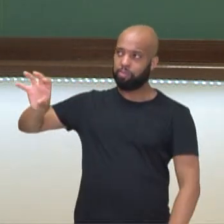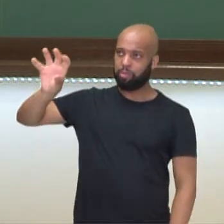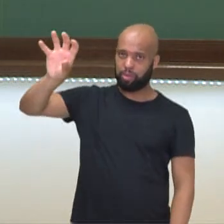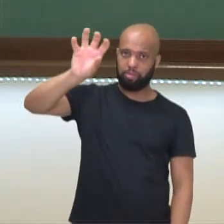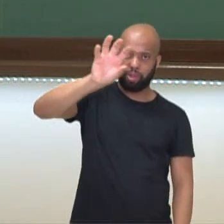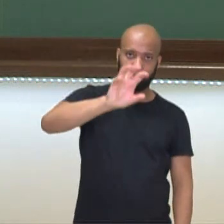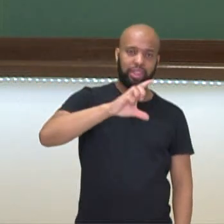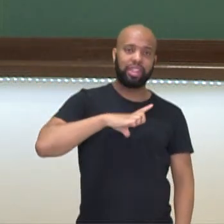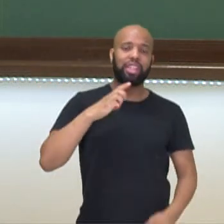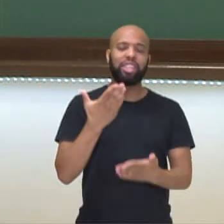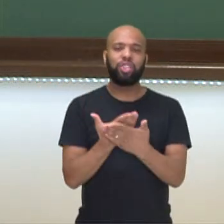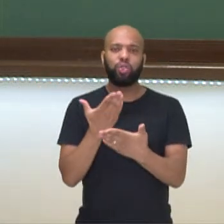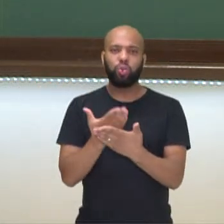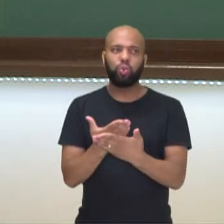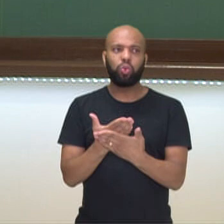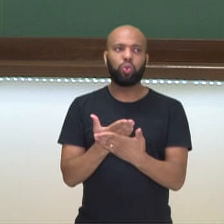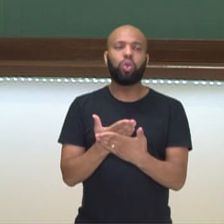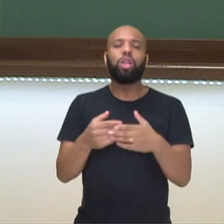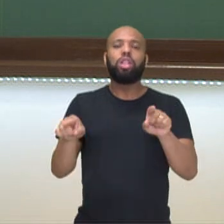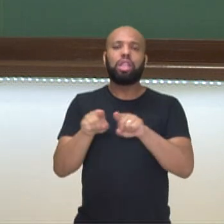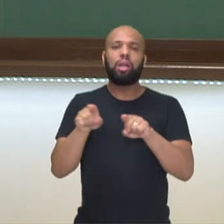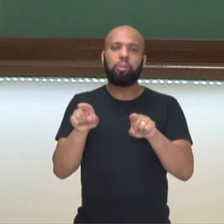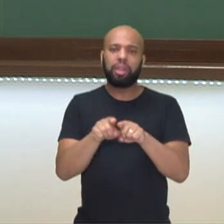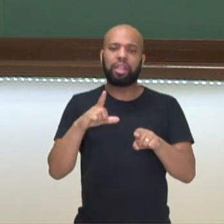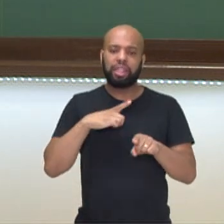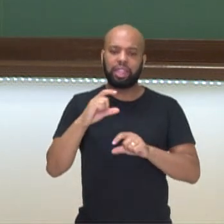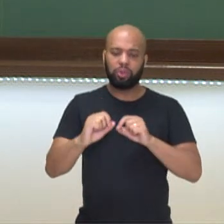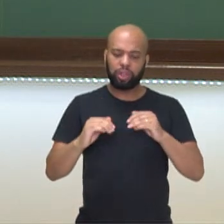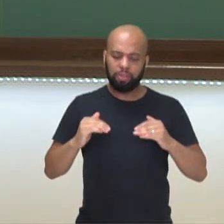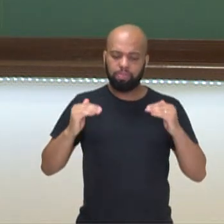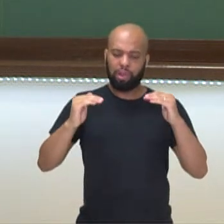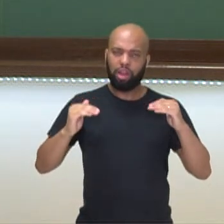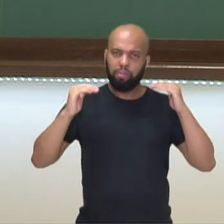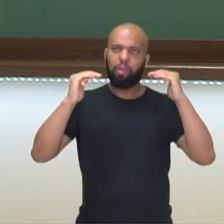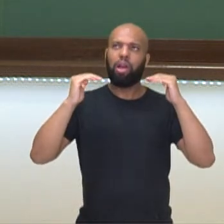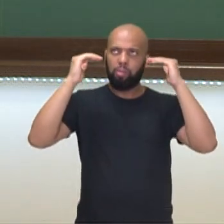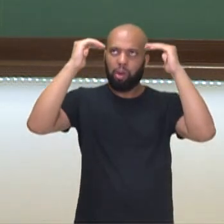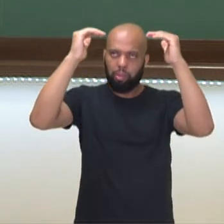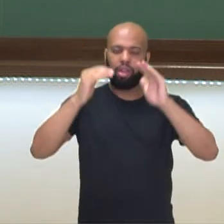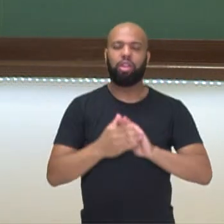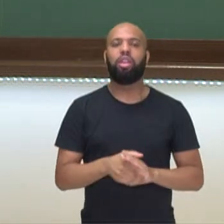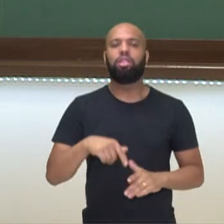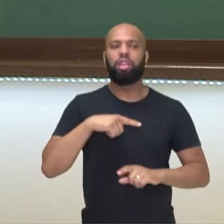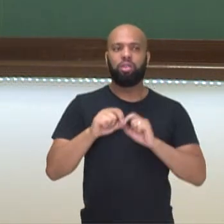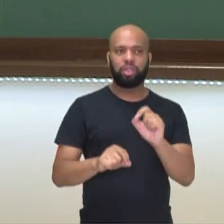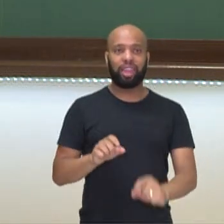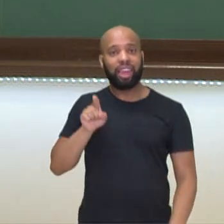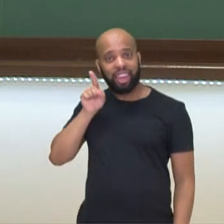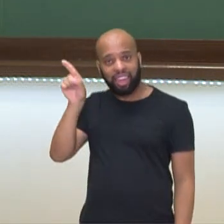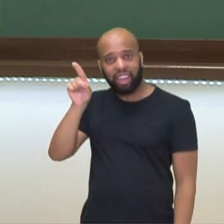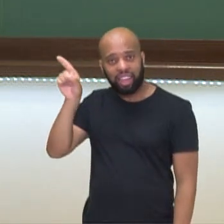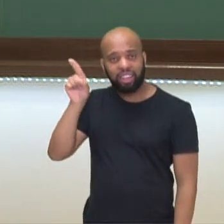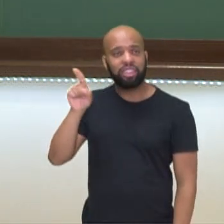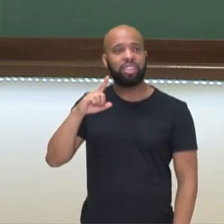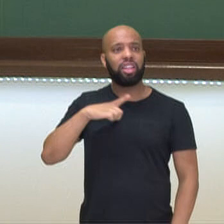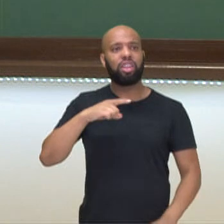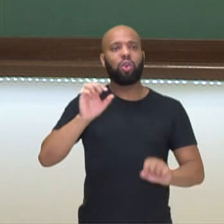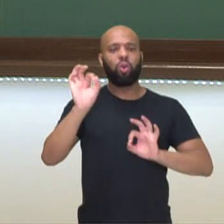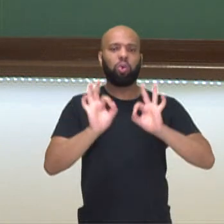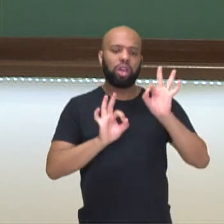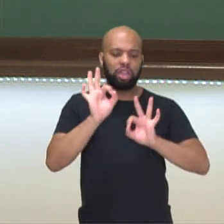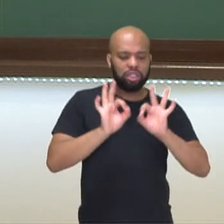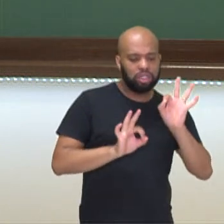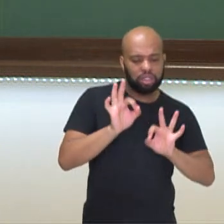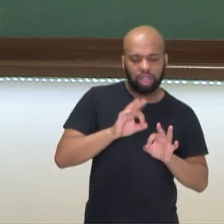de redes e bem como da hierarquia urbana. Então, as regiões geográficas intermediárias, elas organizam todo o